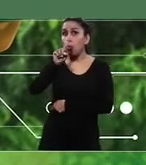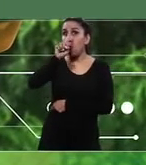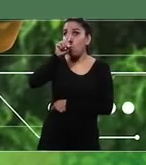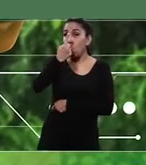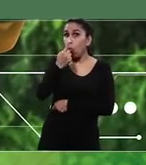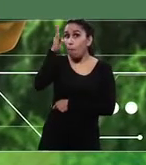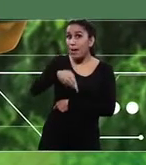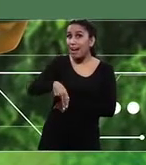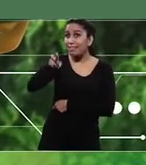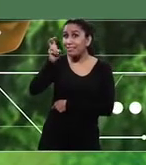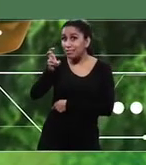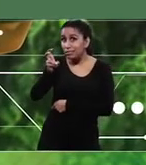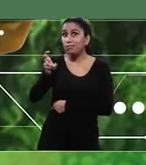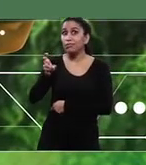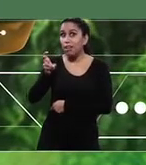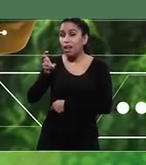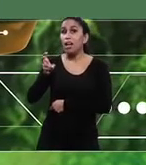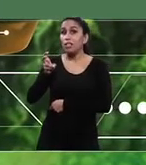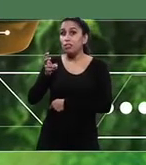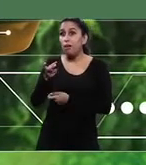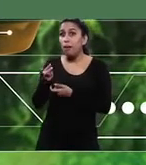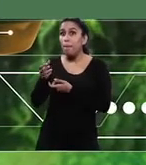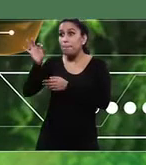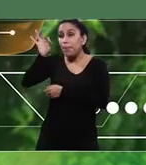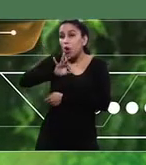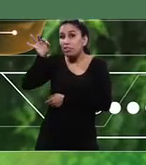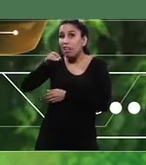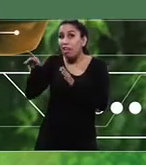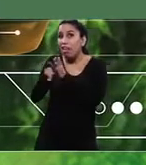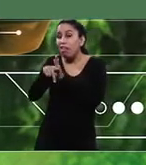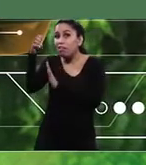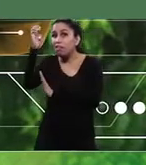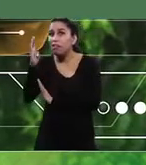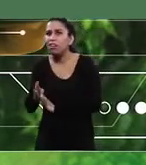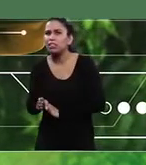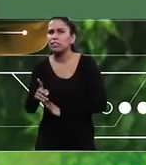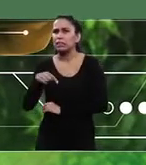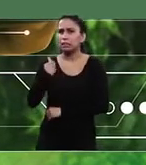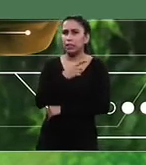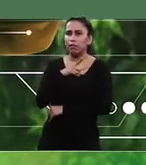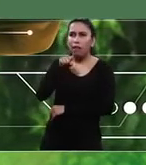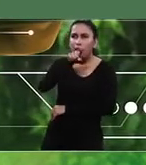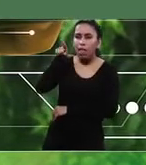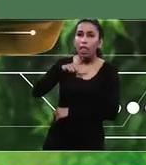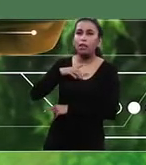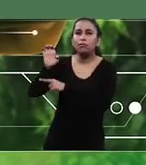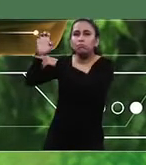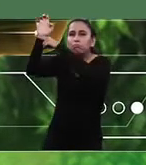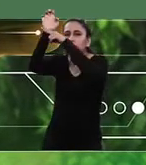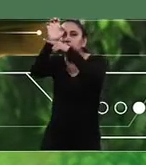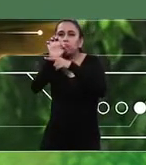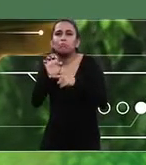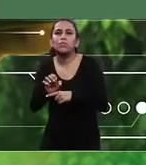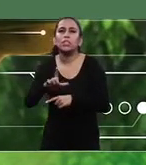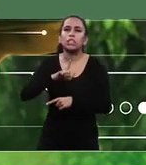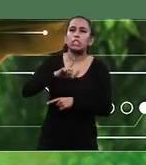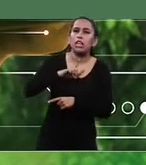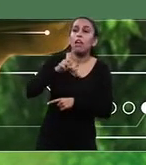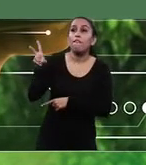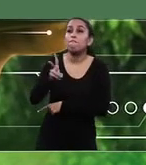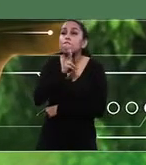agronegócio brasileiro no período. Nós temos na distribuição pelos estados dessa região uma